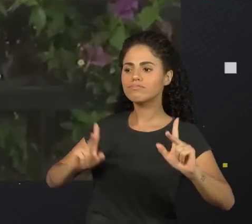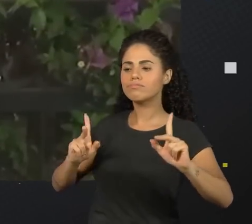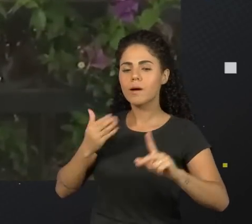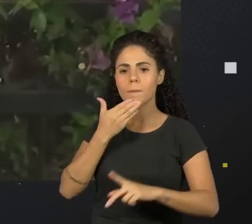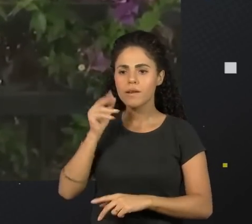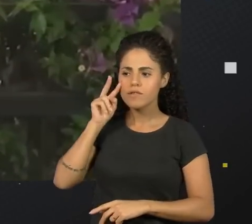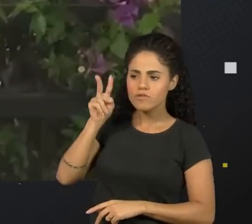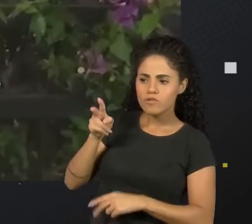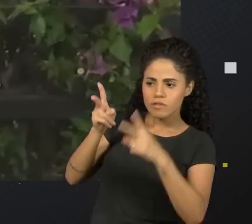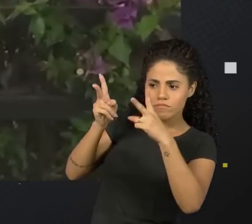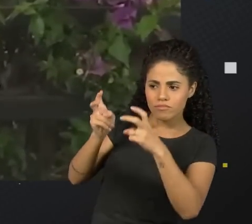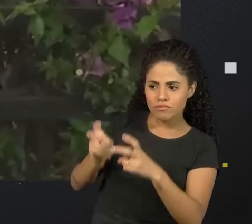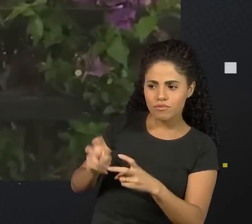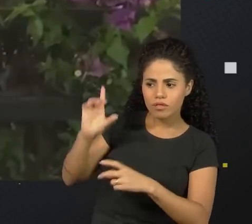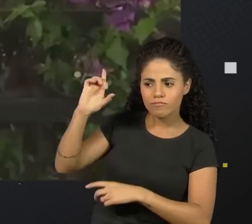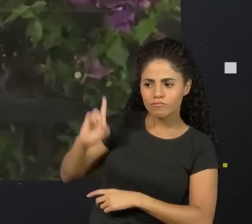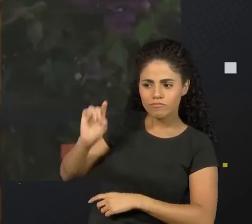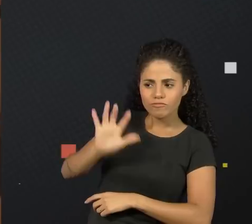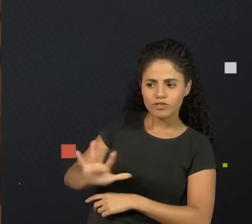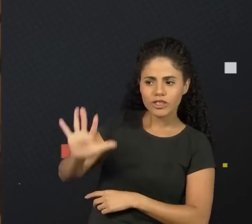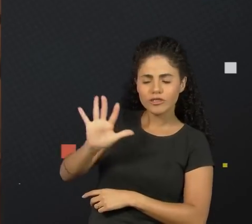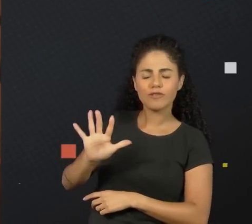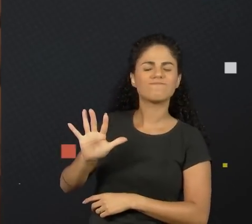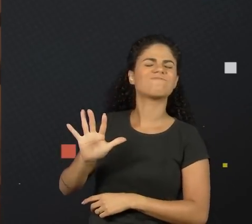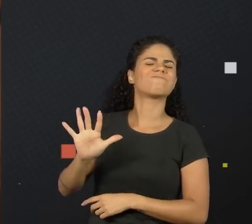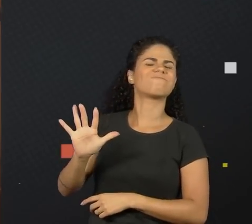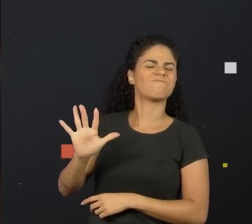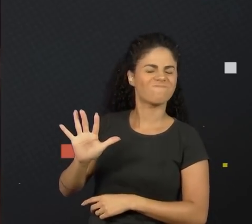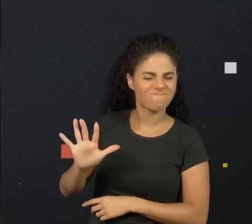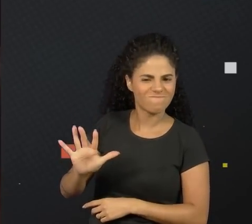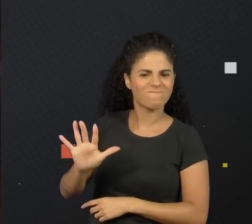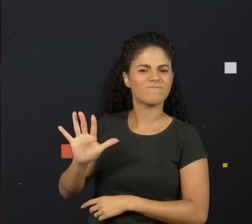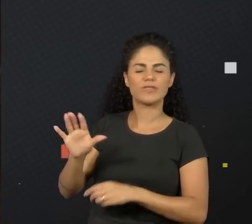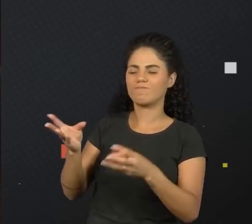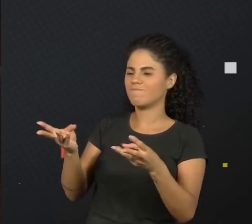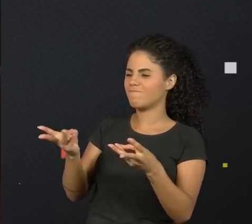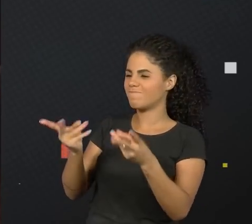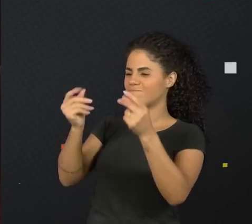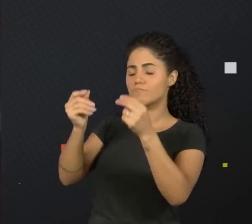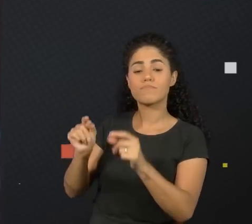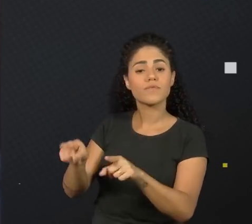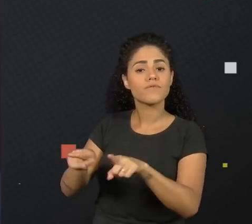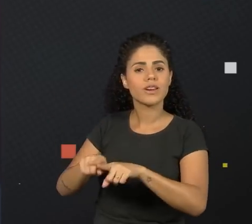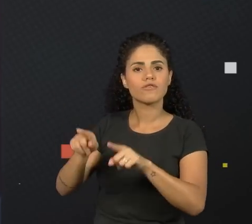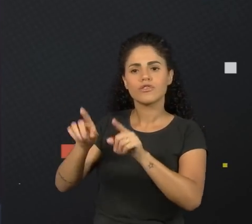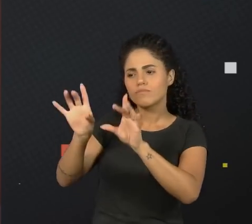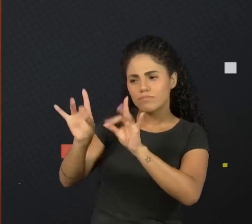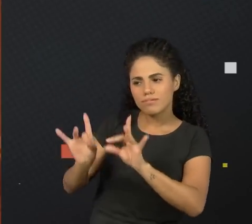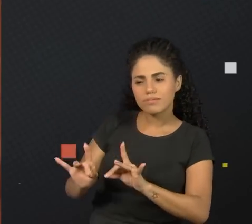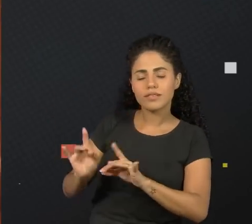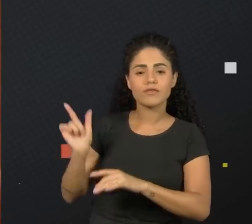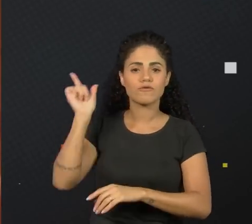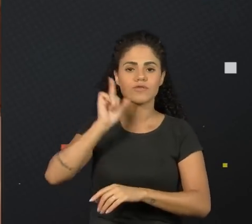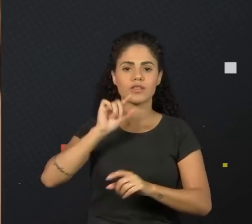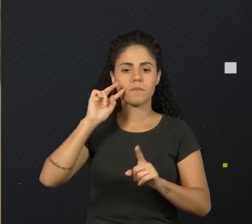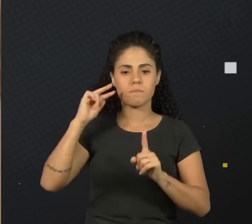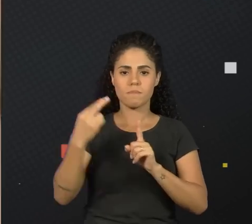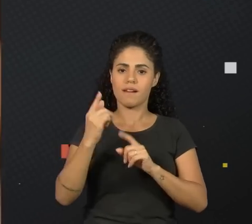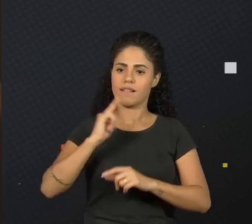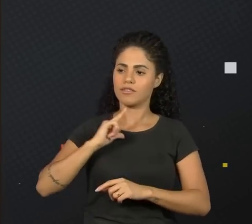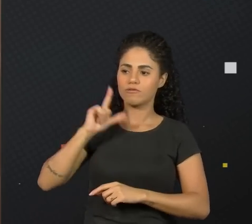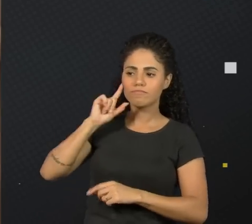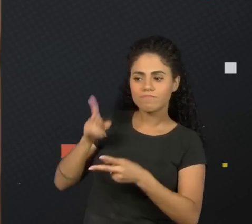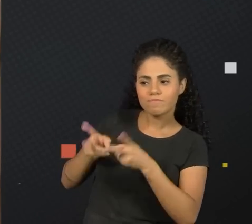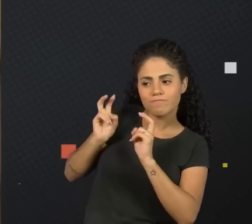nele um diretor tão completo, né, com todas essas facetas que a gente pôde